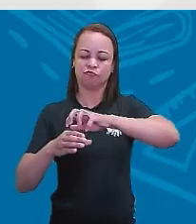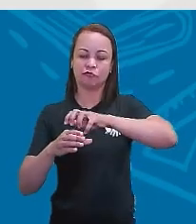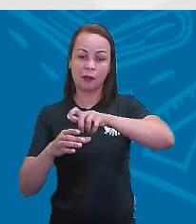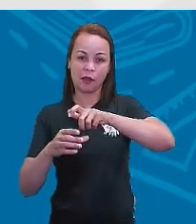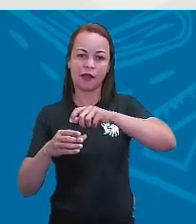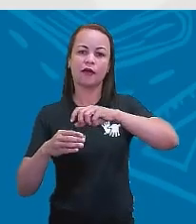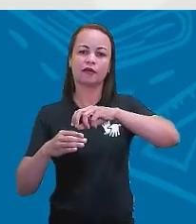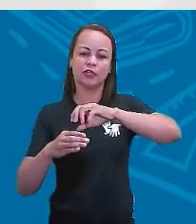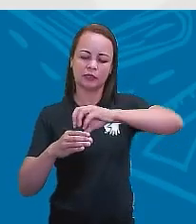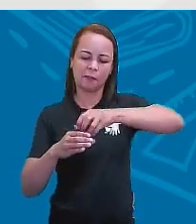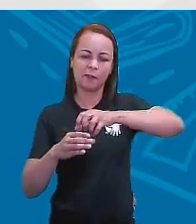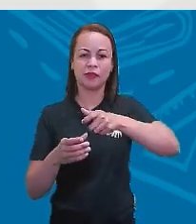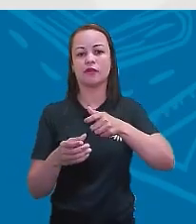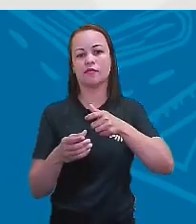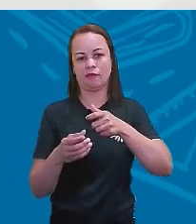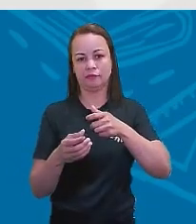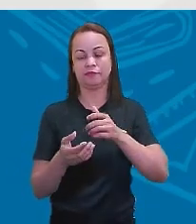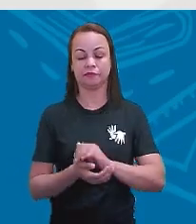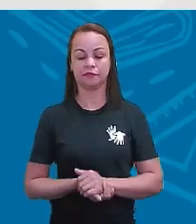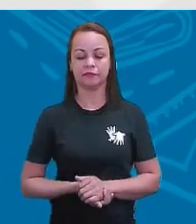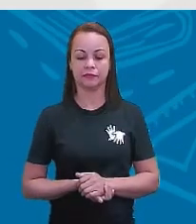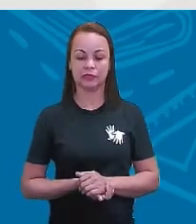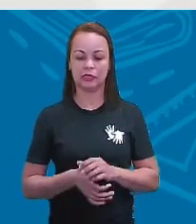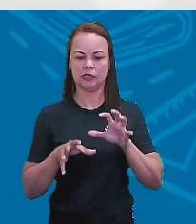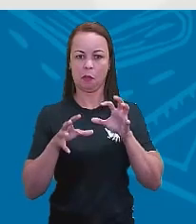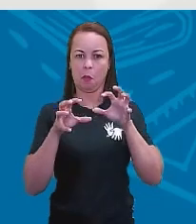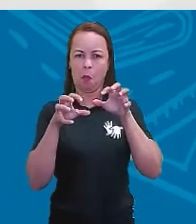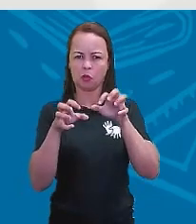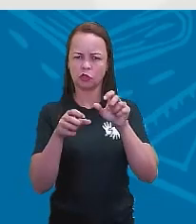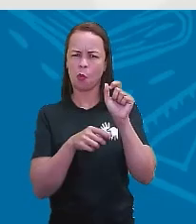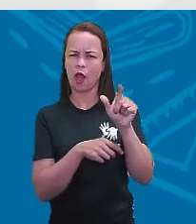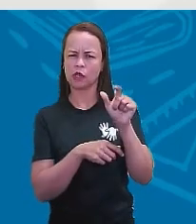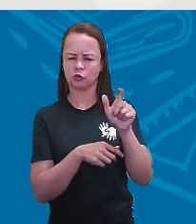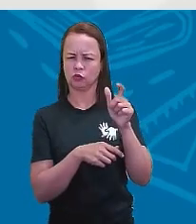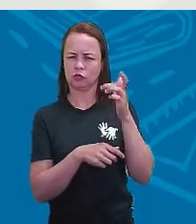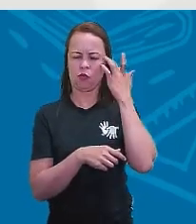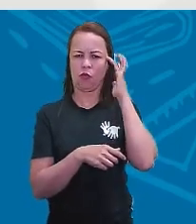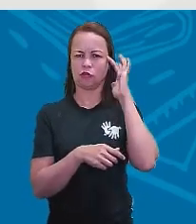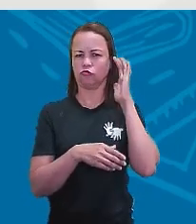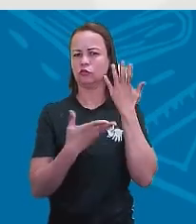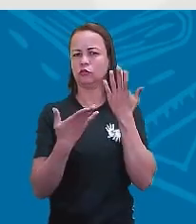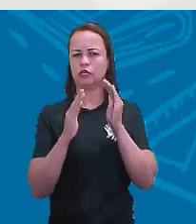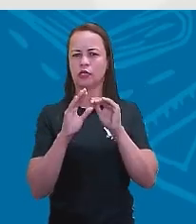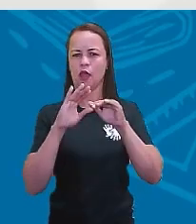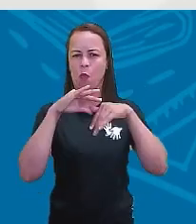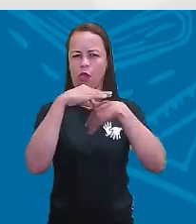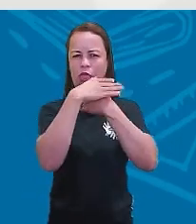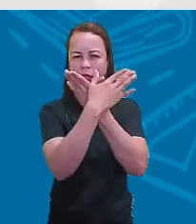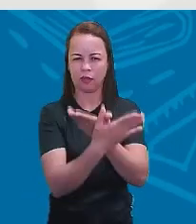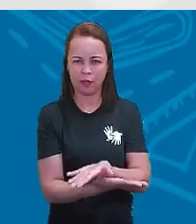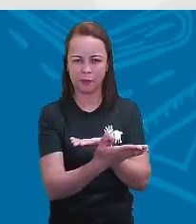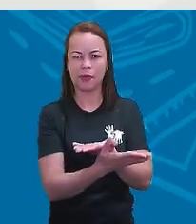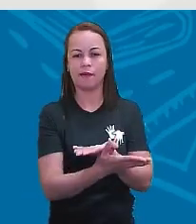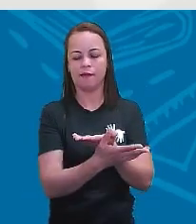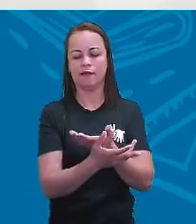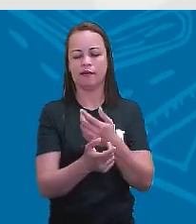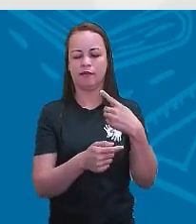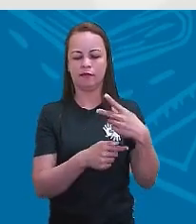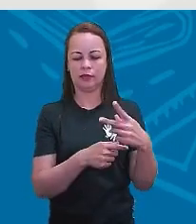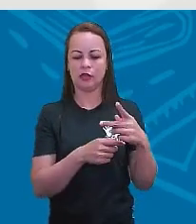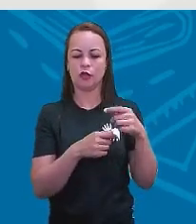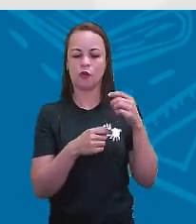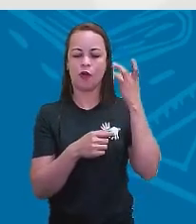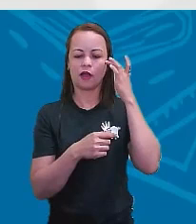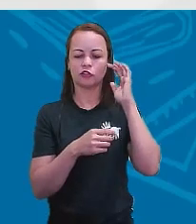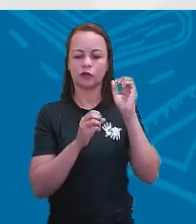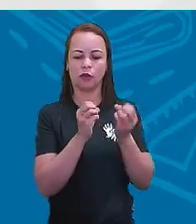de garrafa. E esse monstrinho azul aí, que eu acho que é uma baleia, né? Essa coisinha azul saindo da cabeça dele é a